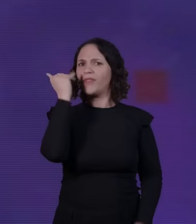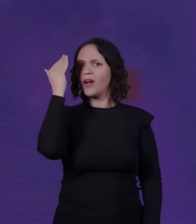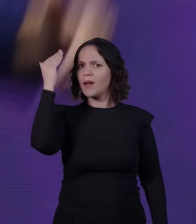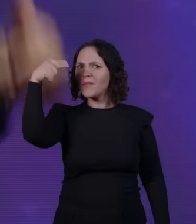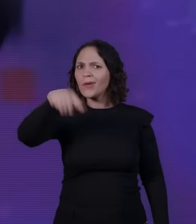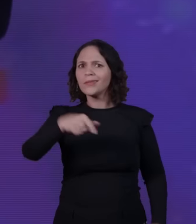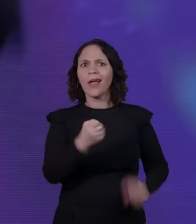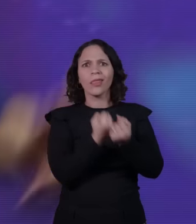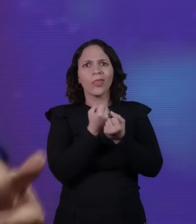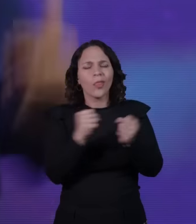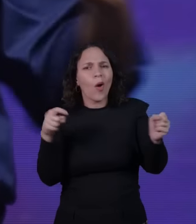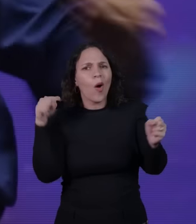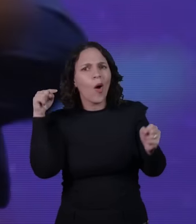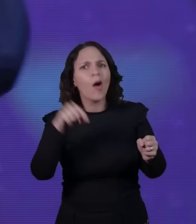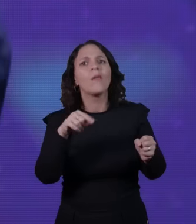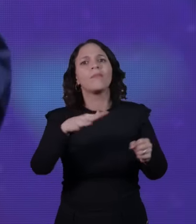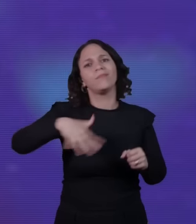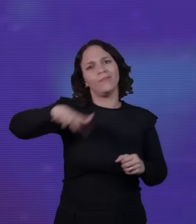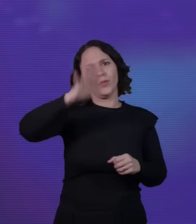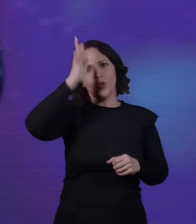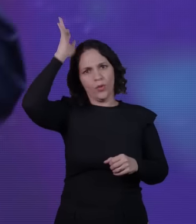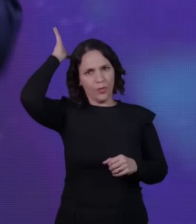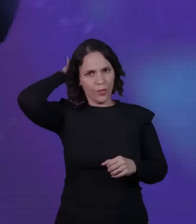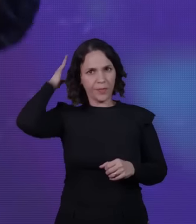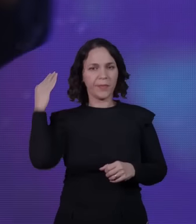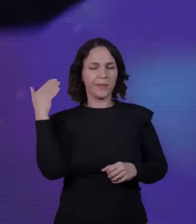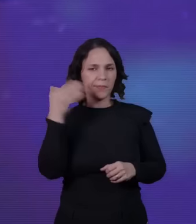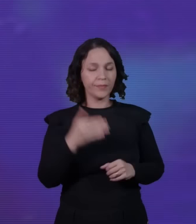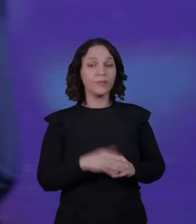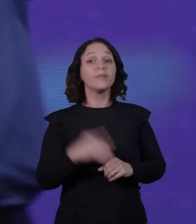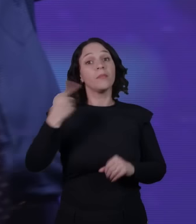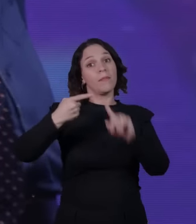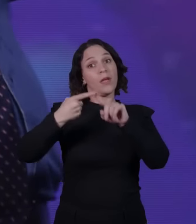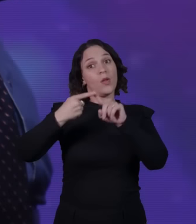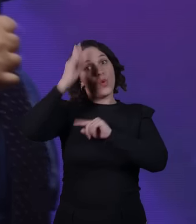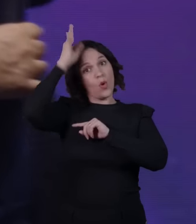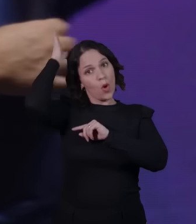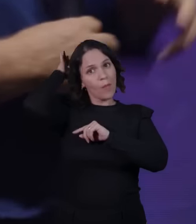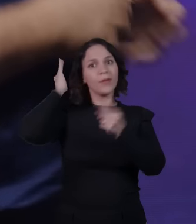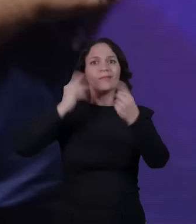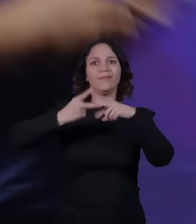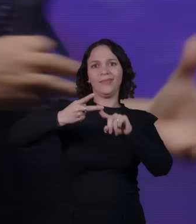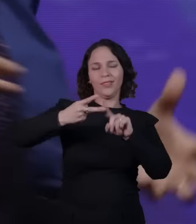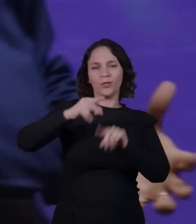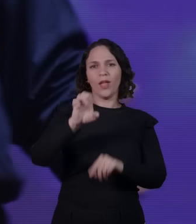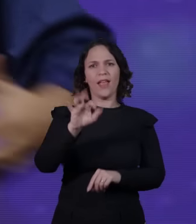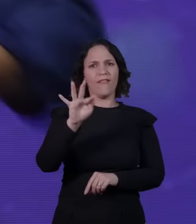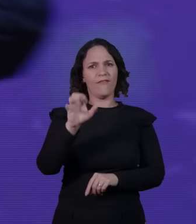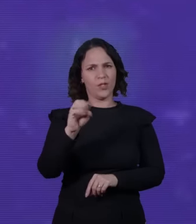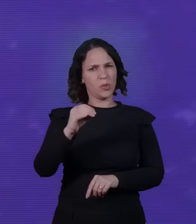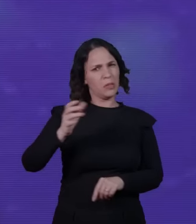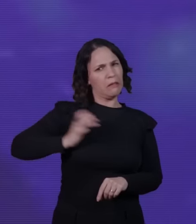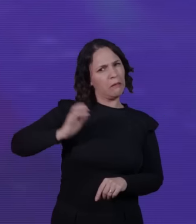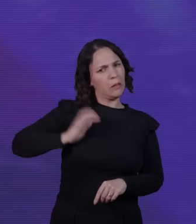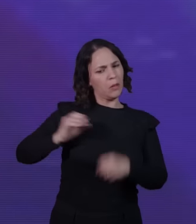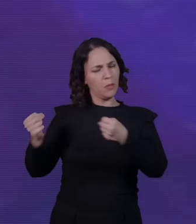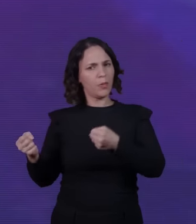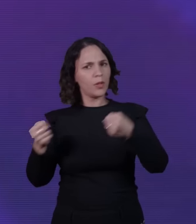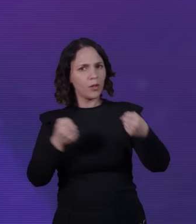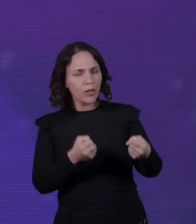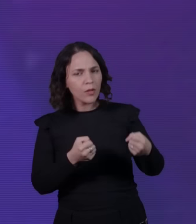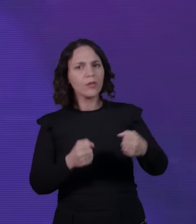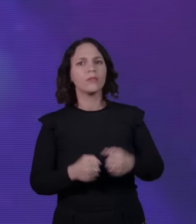cidade mais importante do Império Romano. Só perdia para Roma. Era uma cidade rica, poderosa,